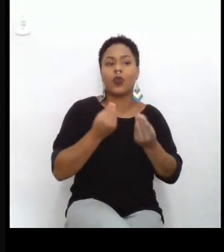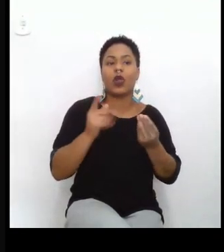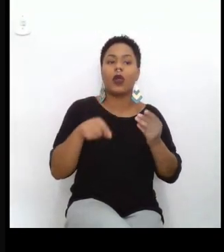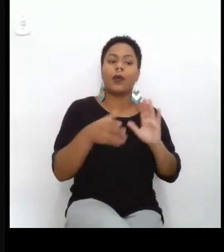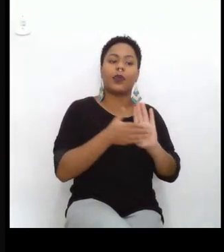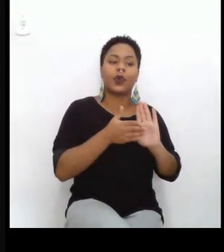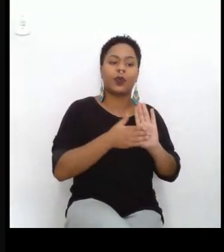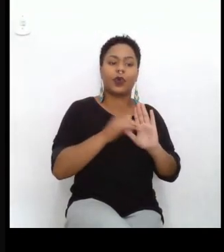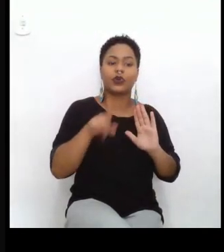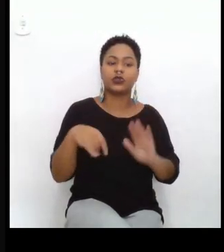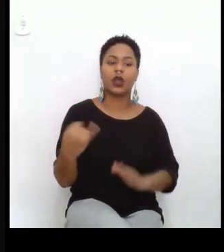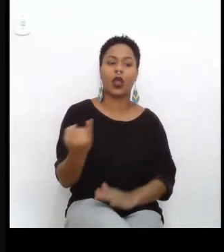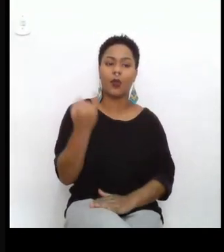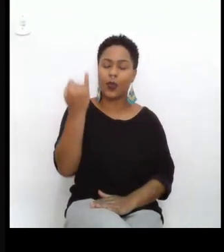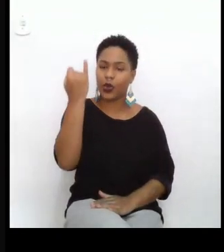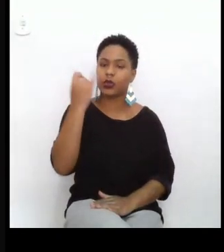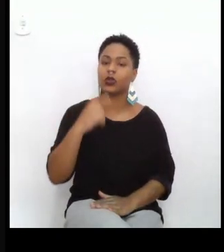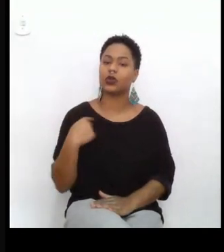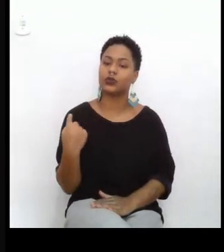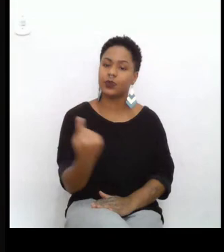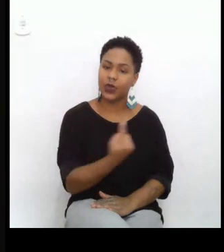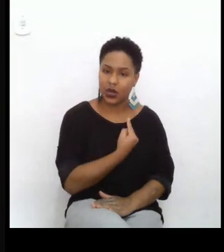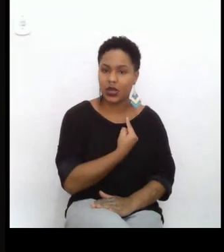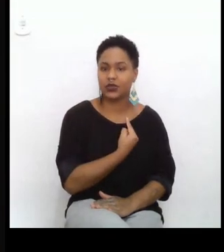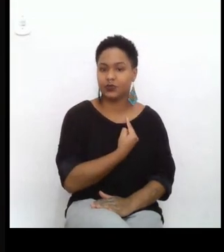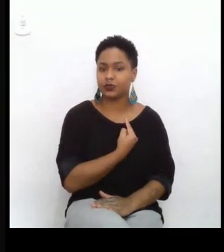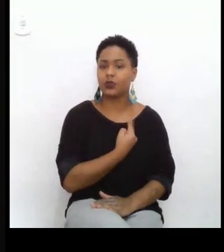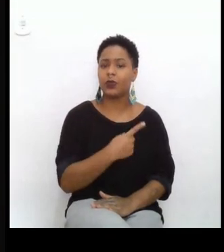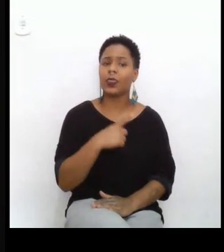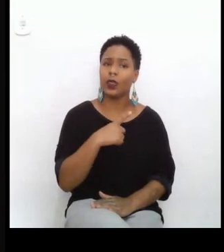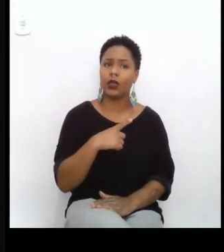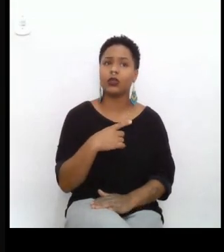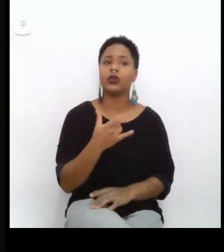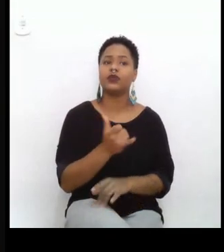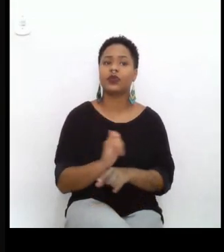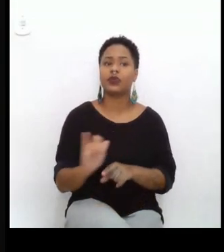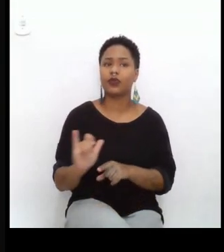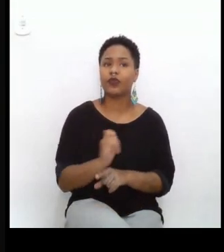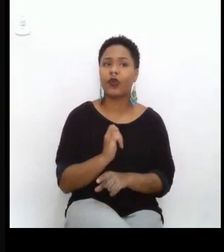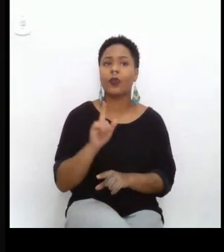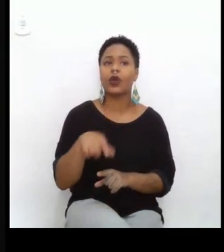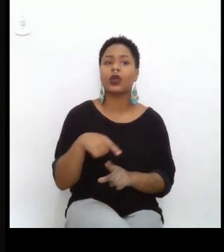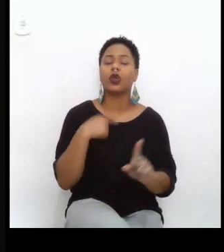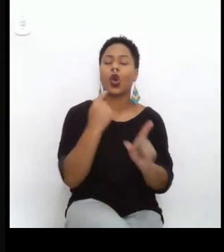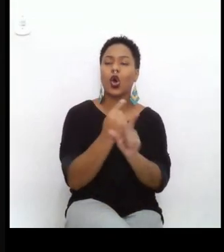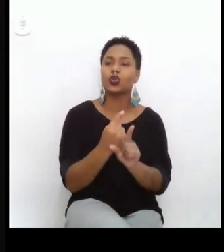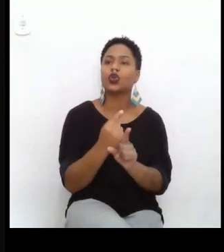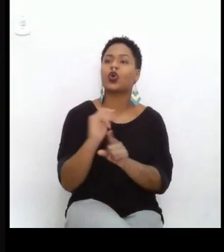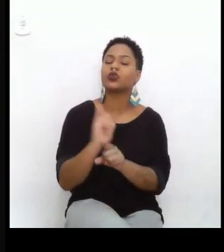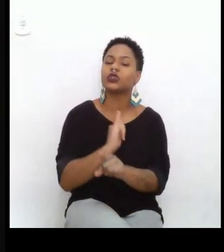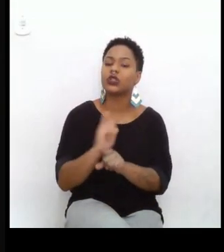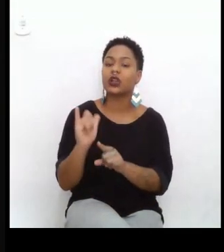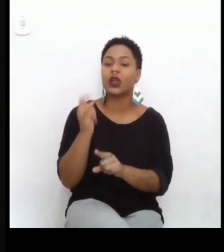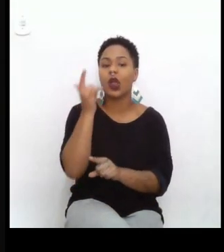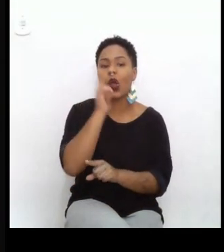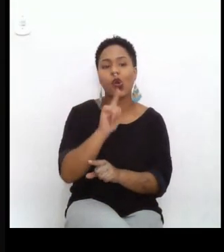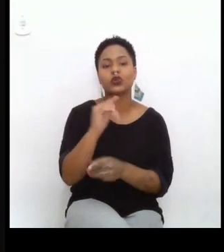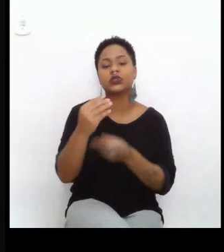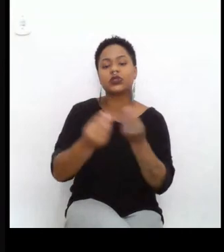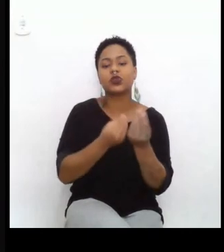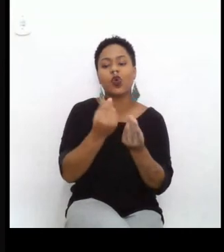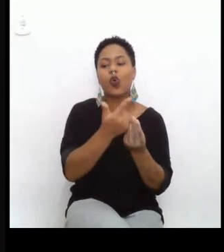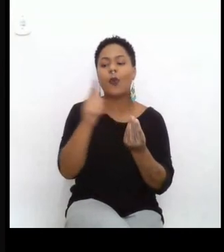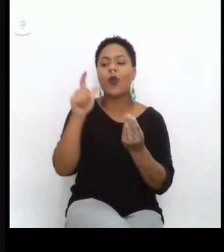bastante importante assim para gente teve uma forma foi encontrando uma forma de poder estar em outro espaço